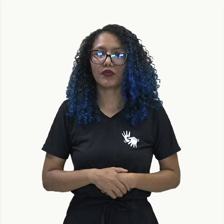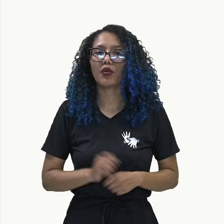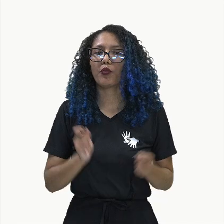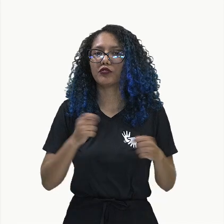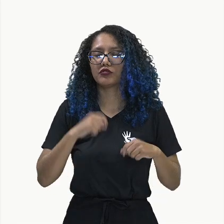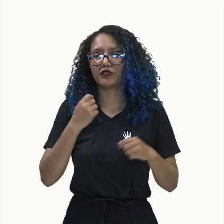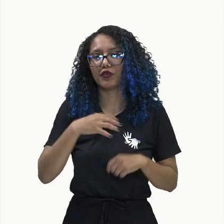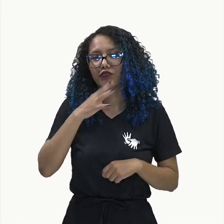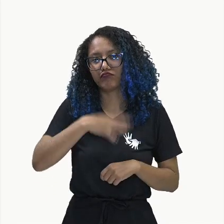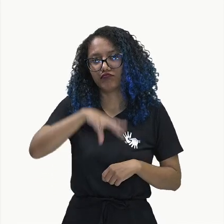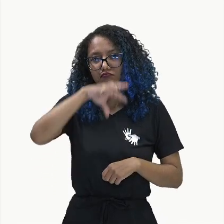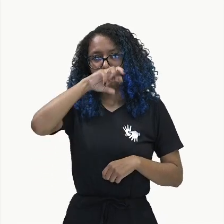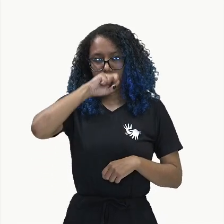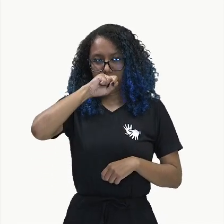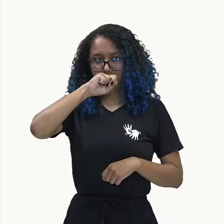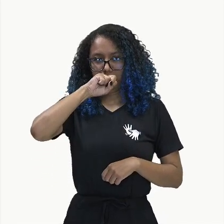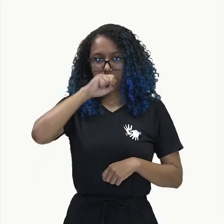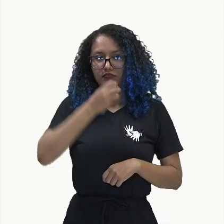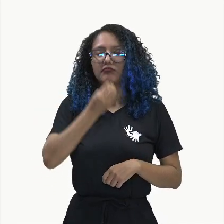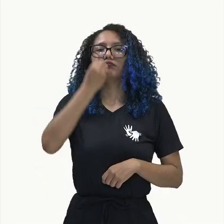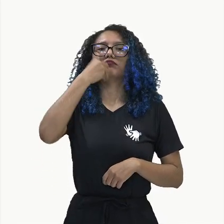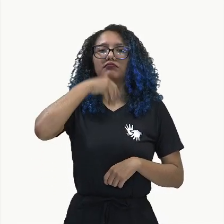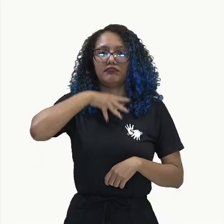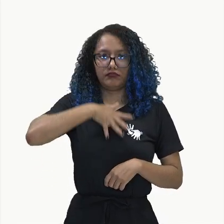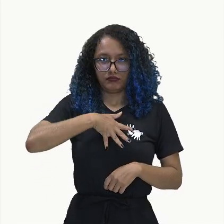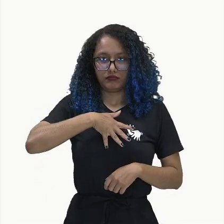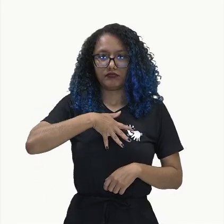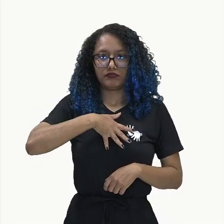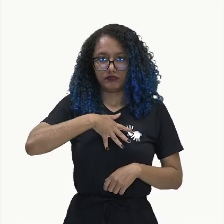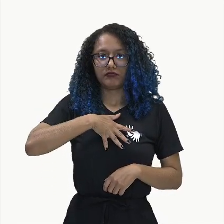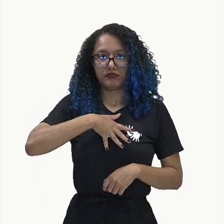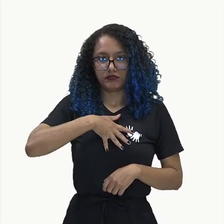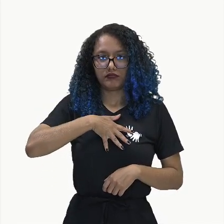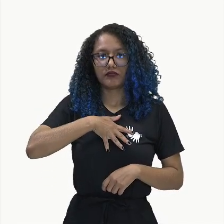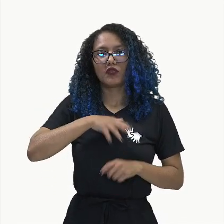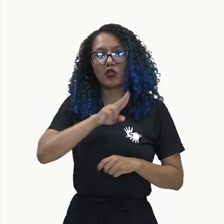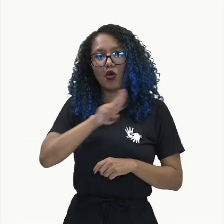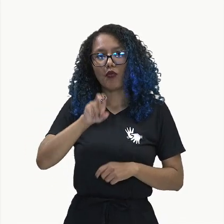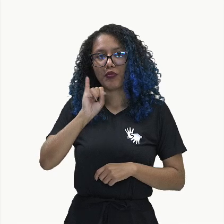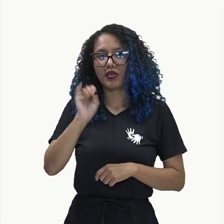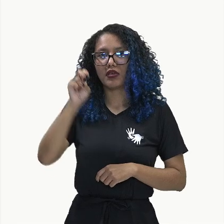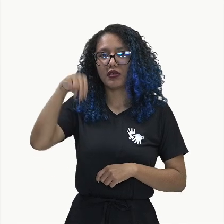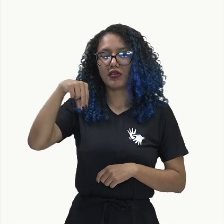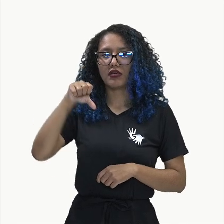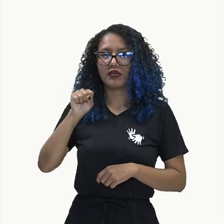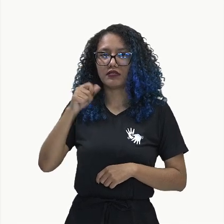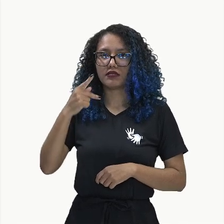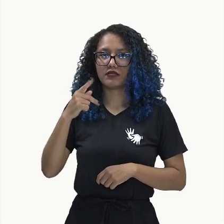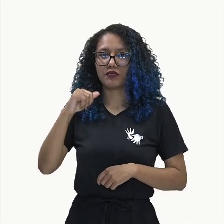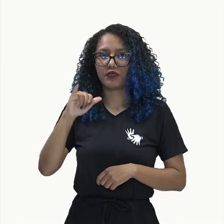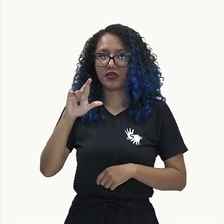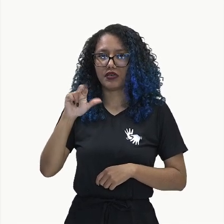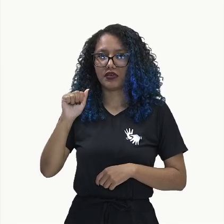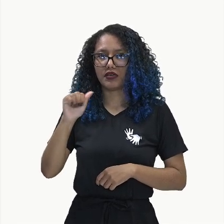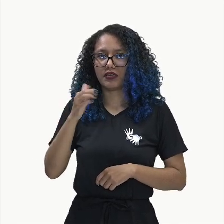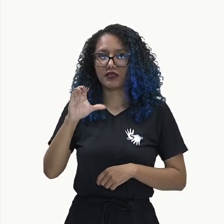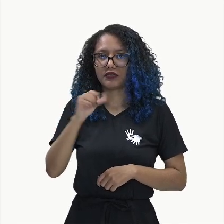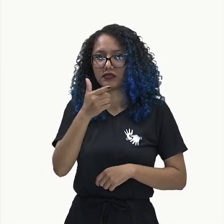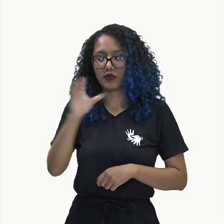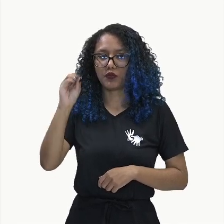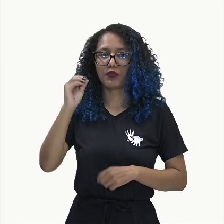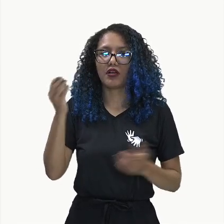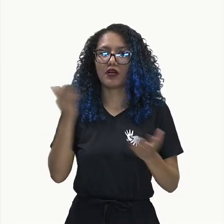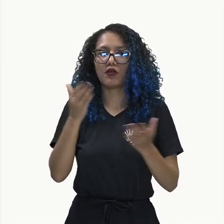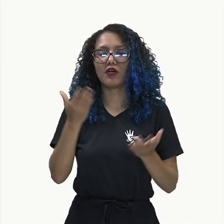entrada de ar, tá? Então, aí é a inspiração. Agora, nós temos o processo de